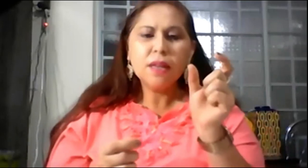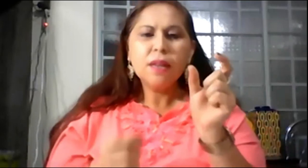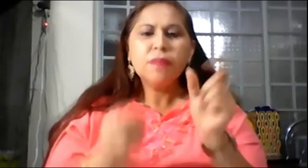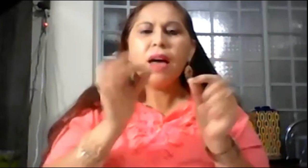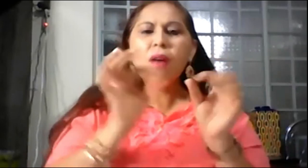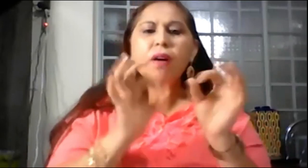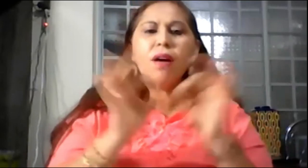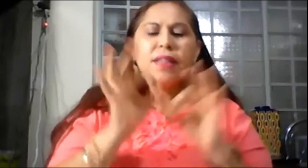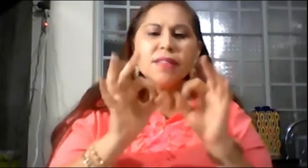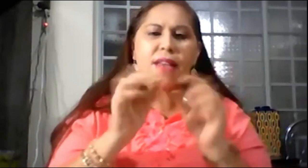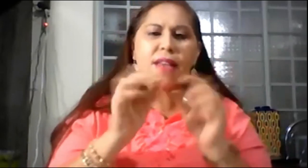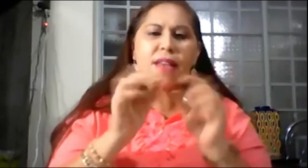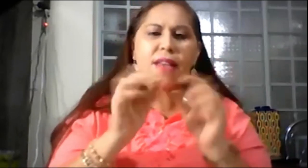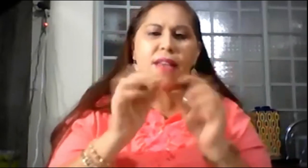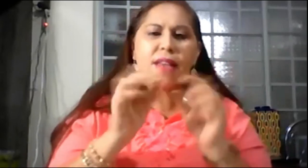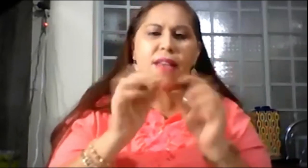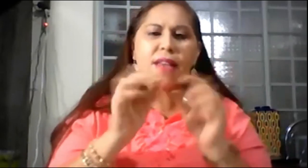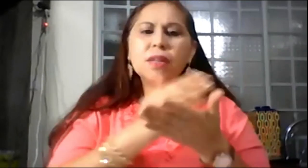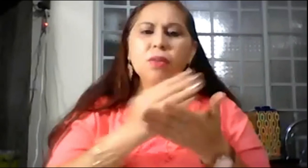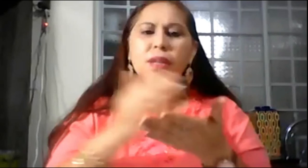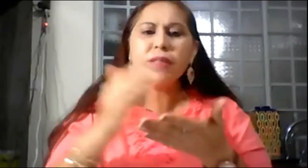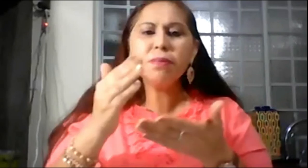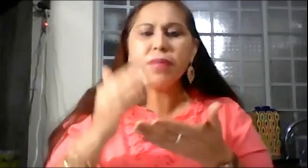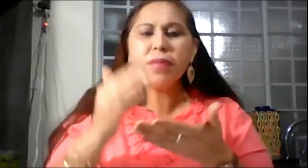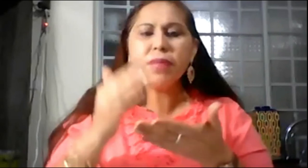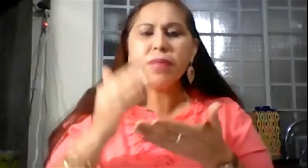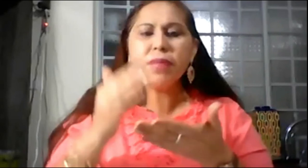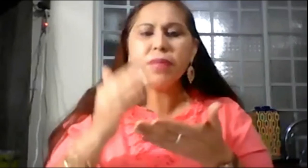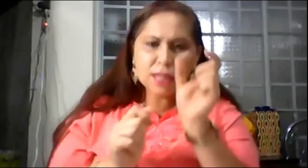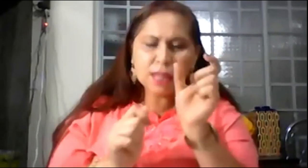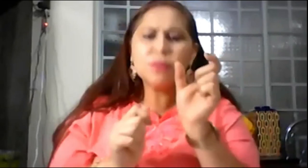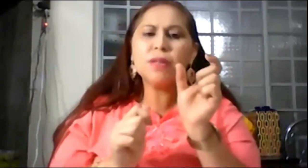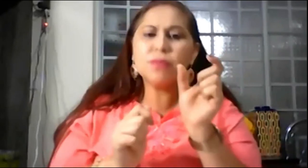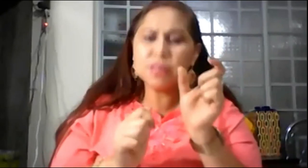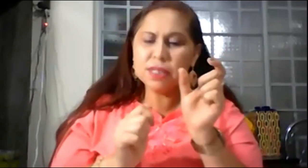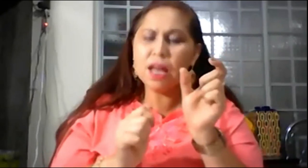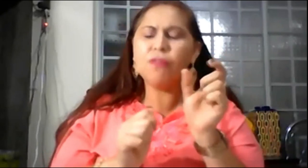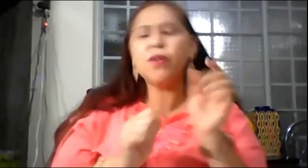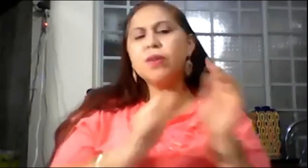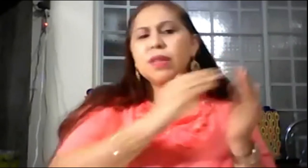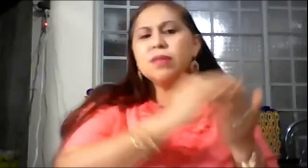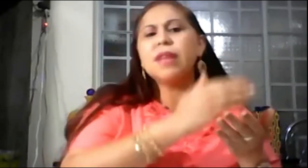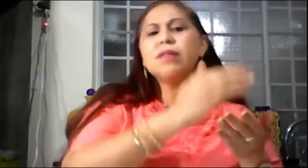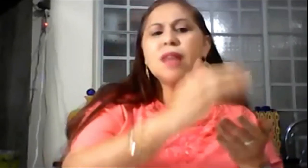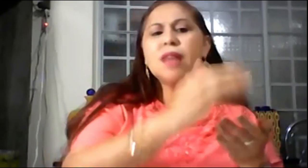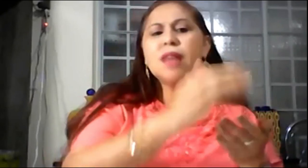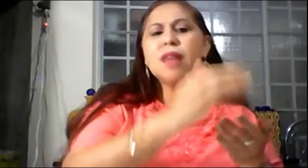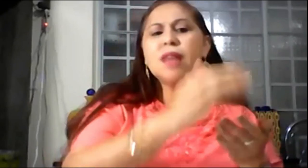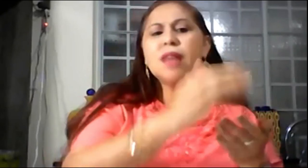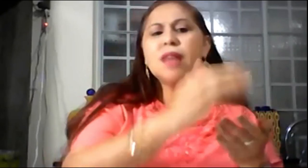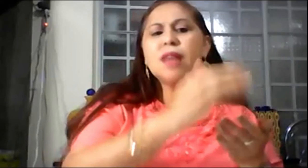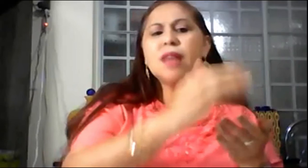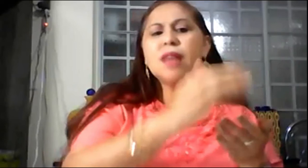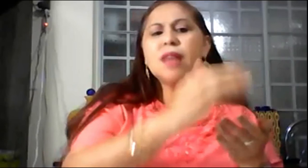né? Da organização das partículas mínimas que tem dentro de um sinal. Foi o início da nossa aula na questão